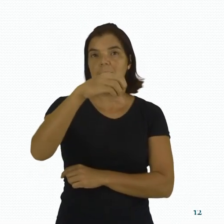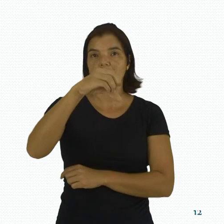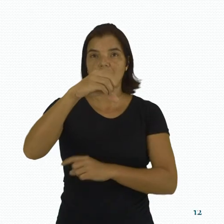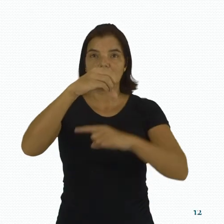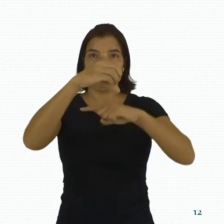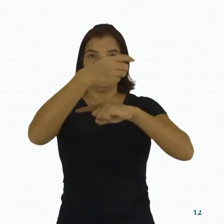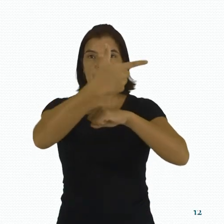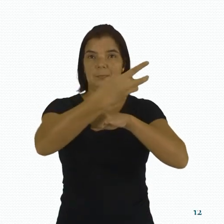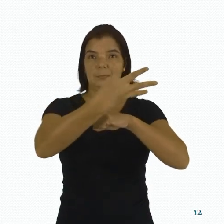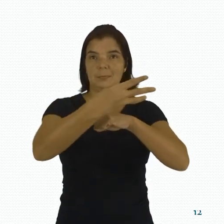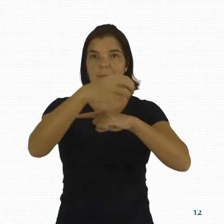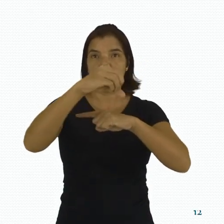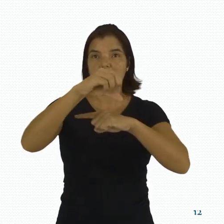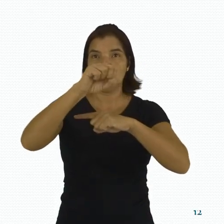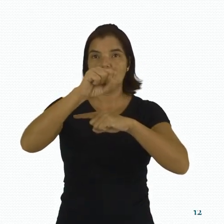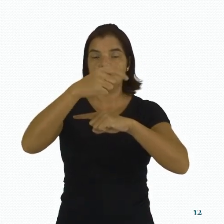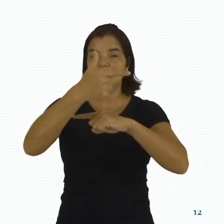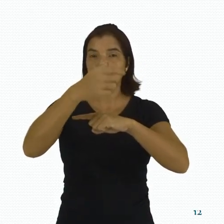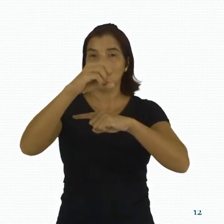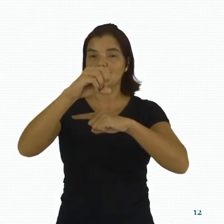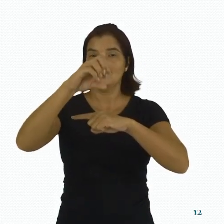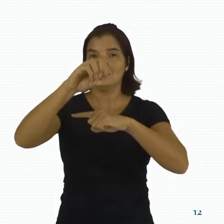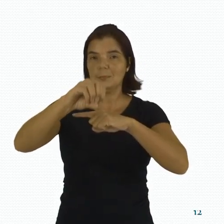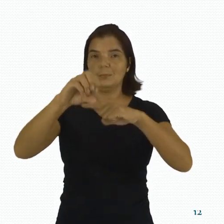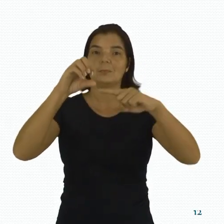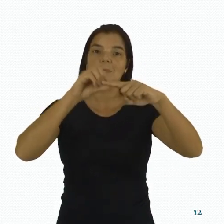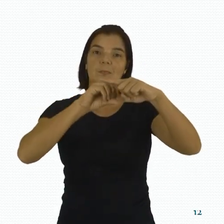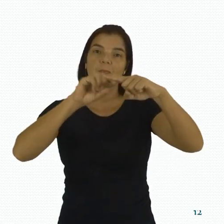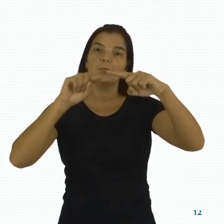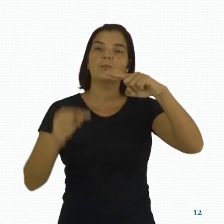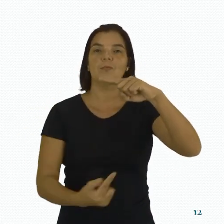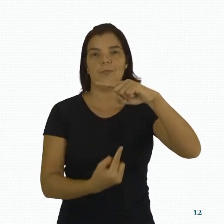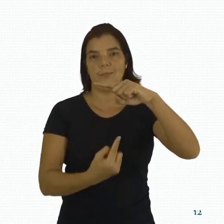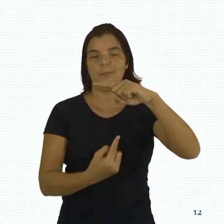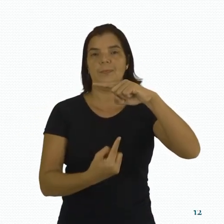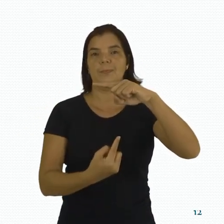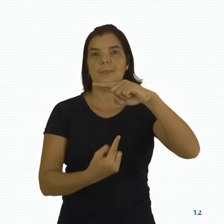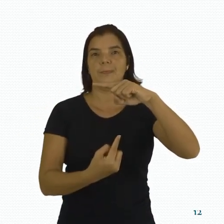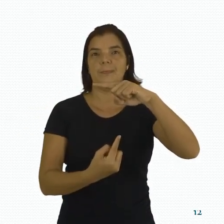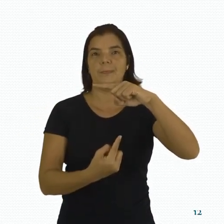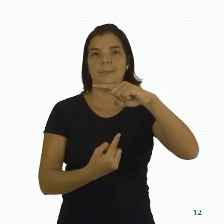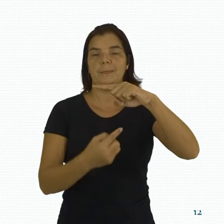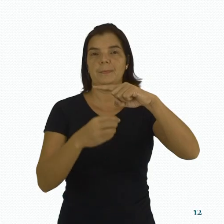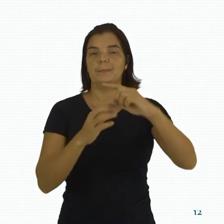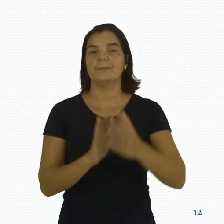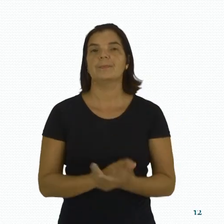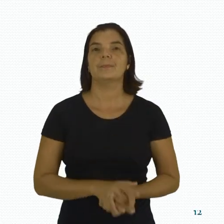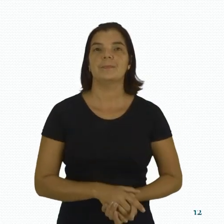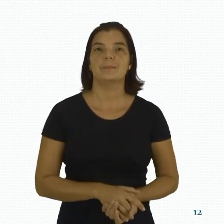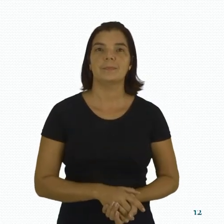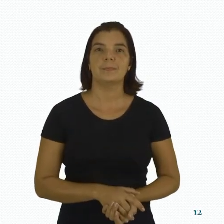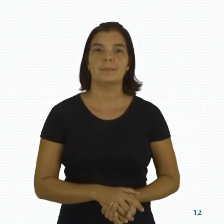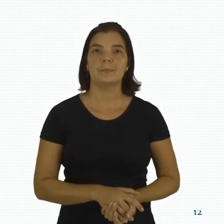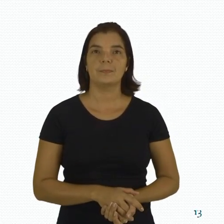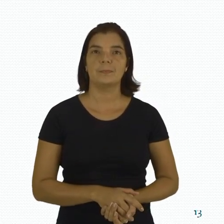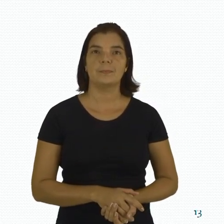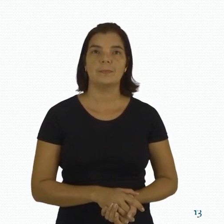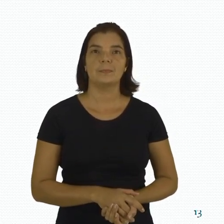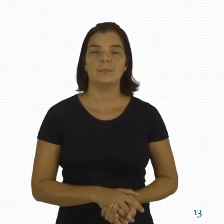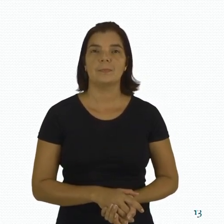398.289 dividido para 99.000, certo? Então, Vamos para mais um exemplo.